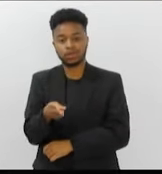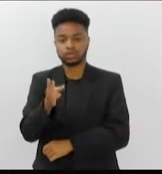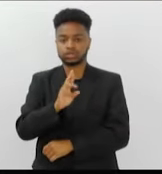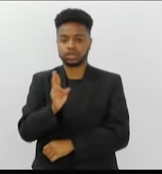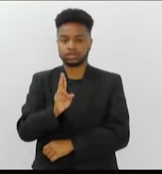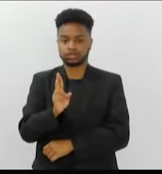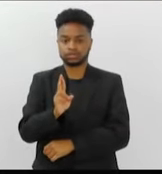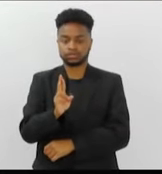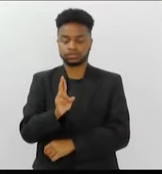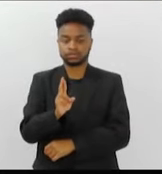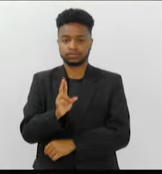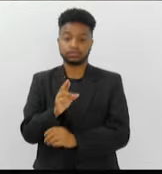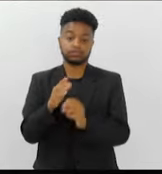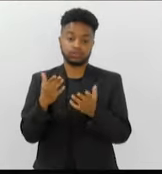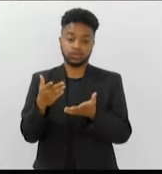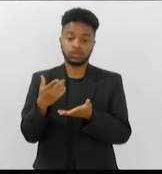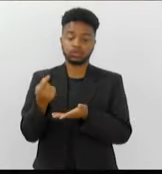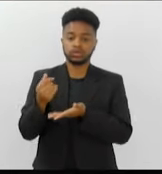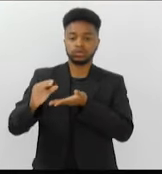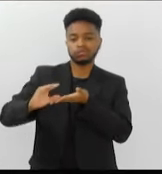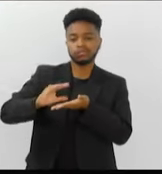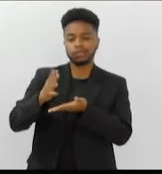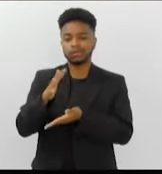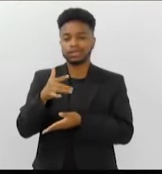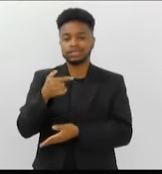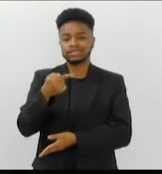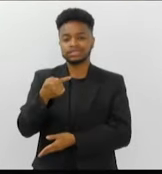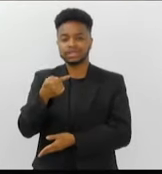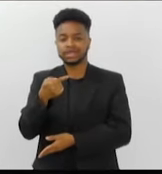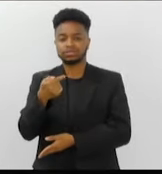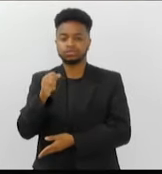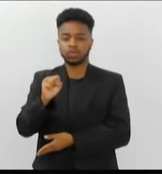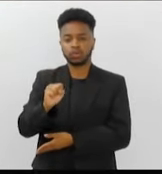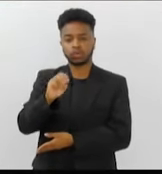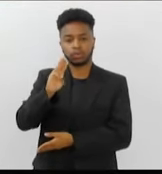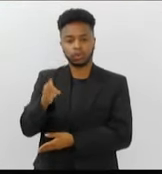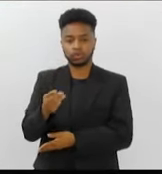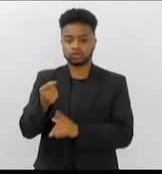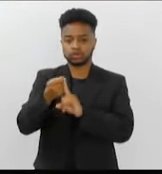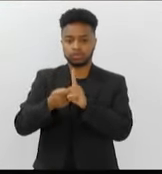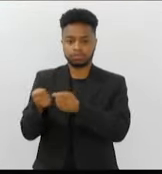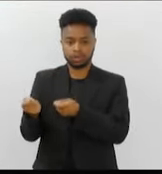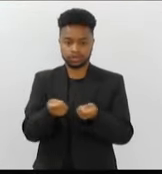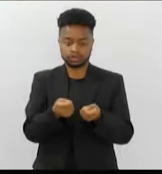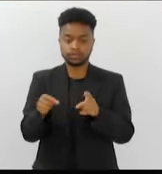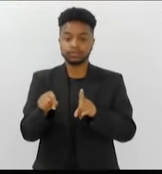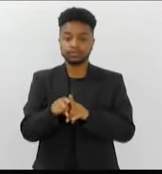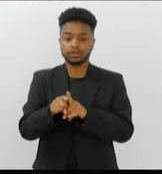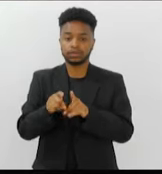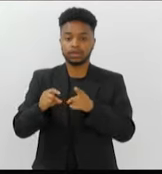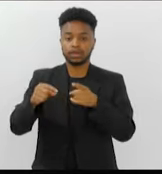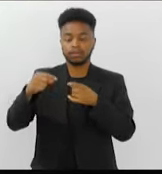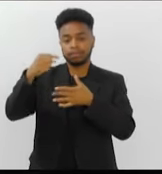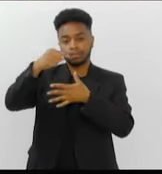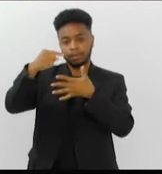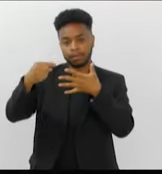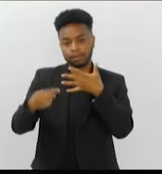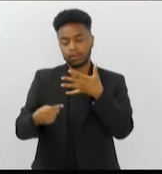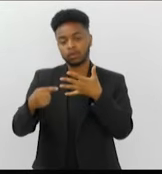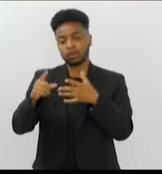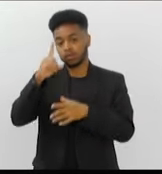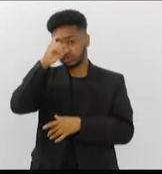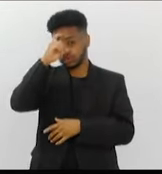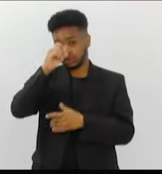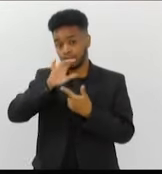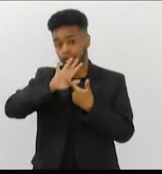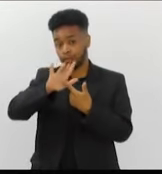num faturamento médio de 7, 8 milhões por mês. E dentre os apontamentos, o Hospital São José do